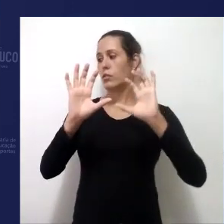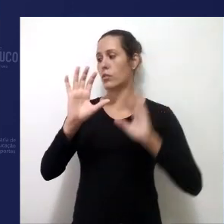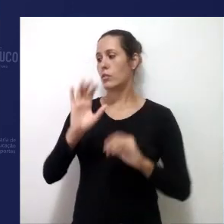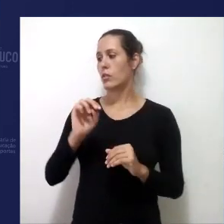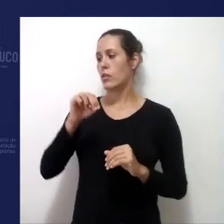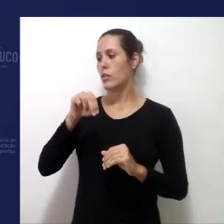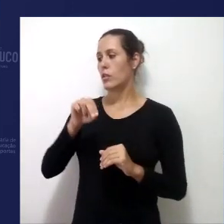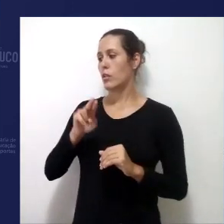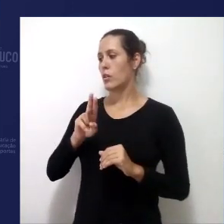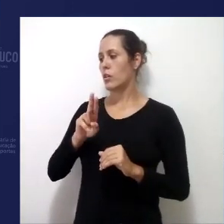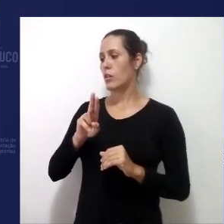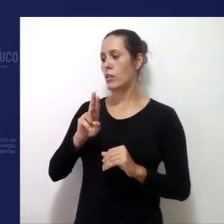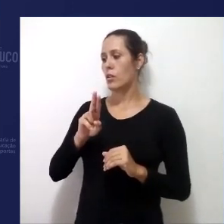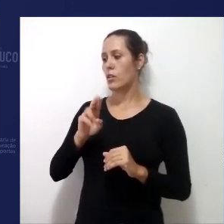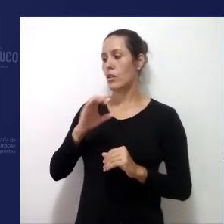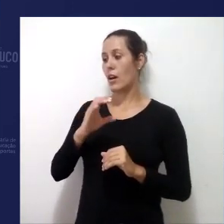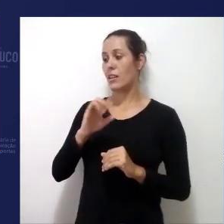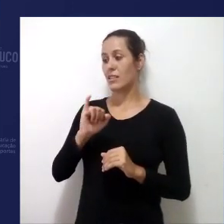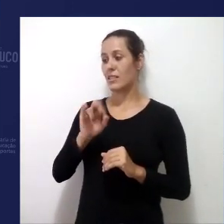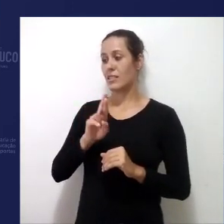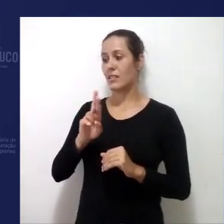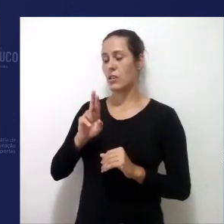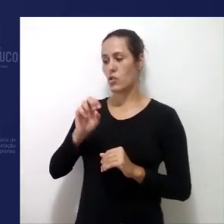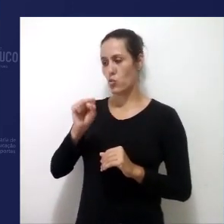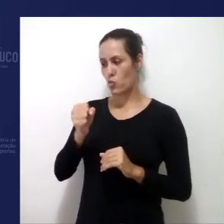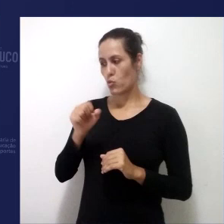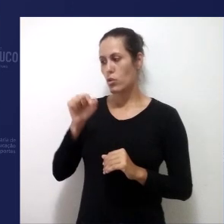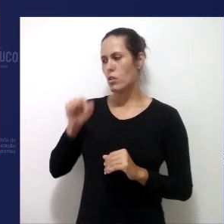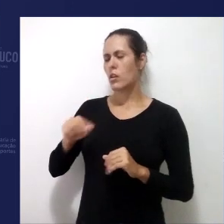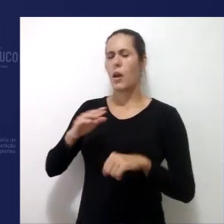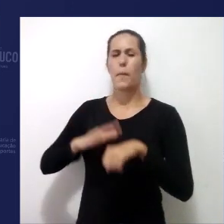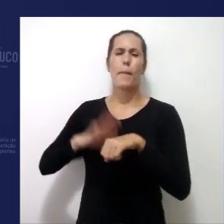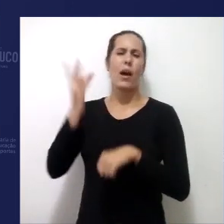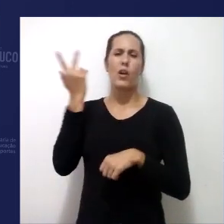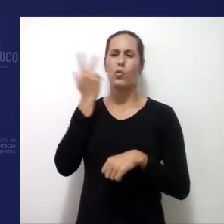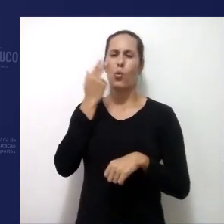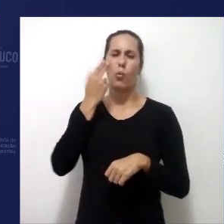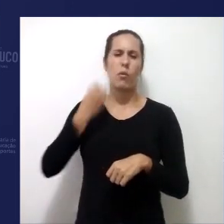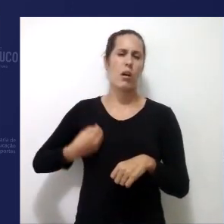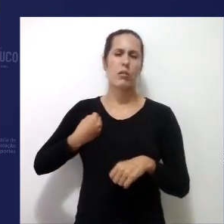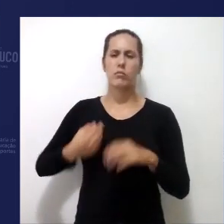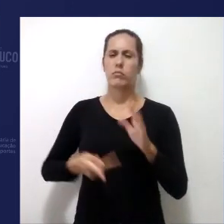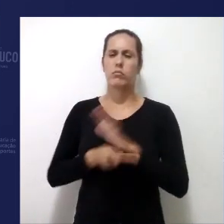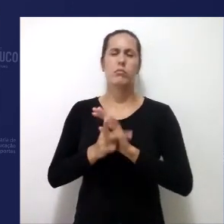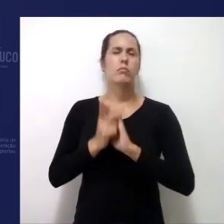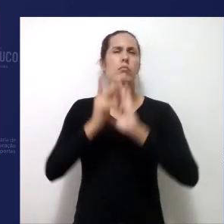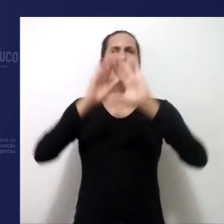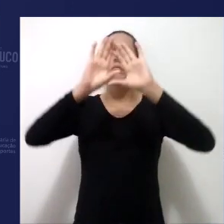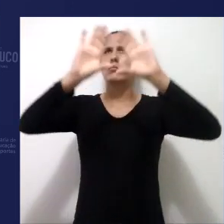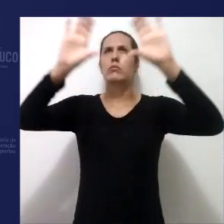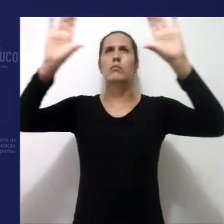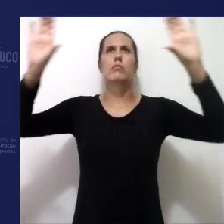altas, continuando na telinha, a gente vai falar sobre a cirrus. Na realidade, é o tipo mais comum de nuvem presente no